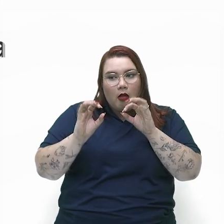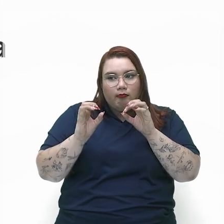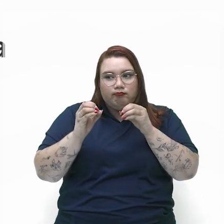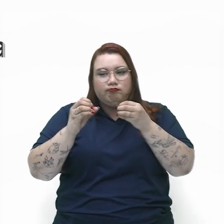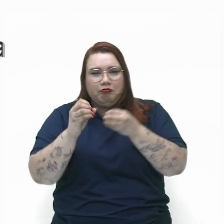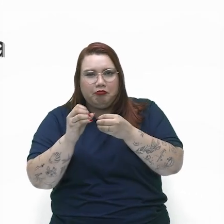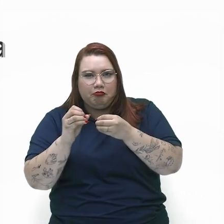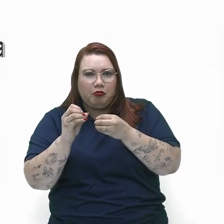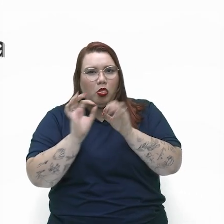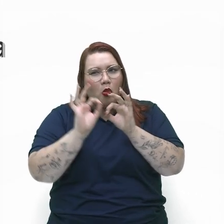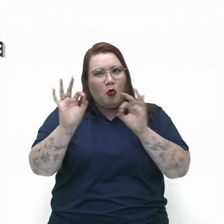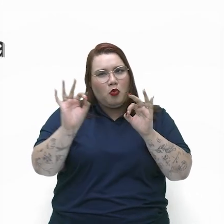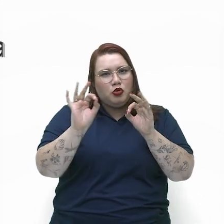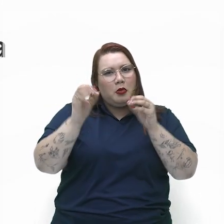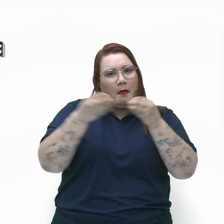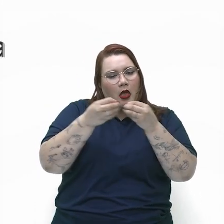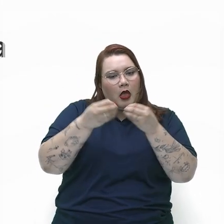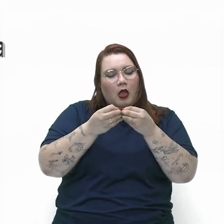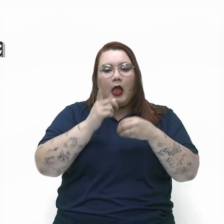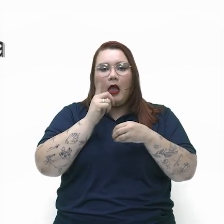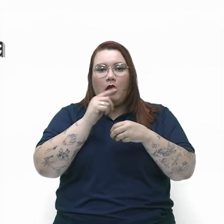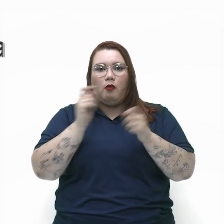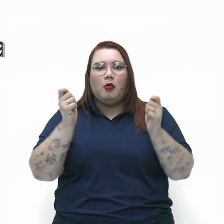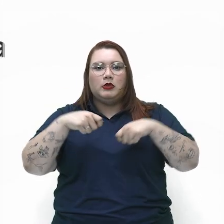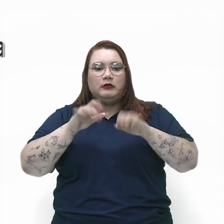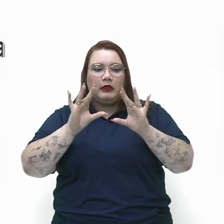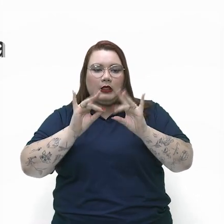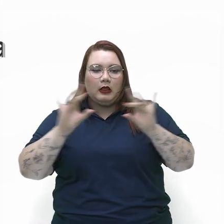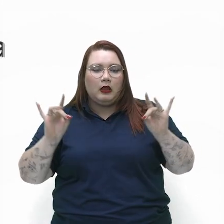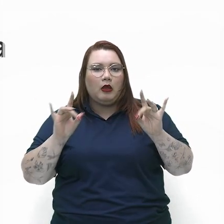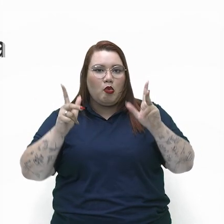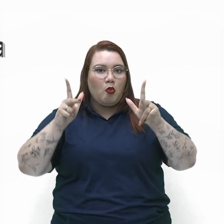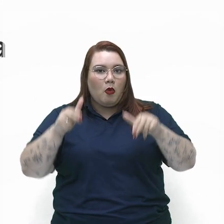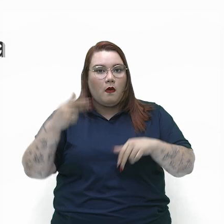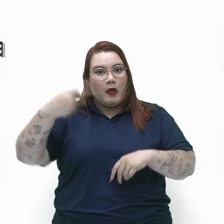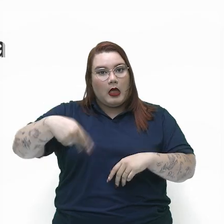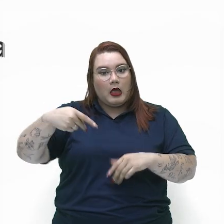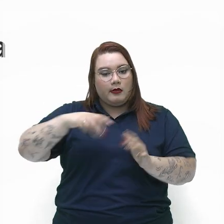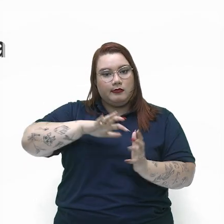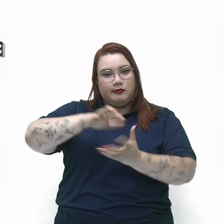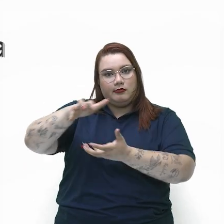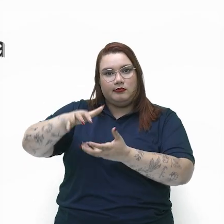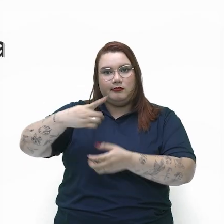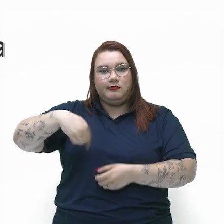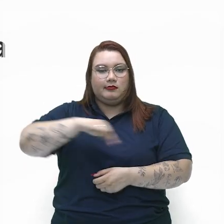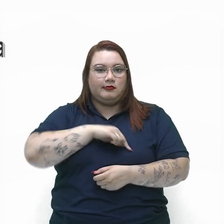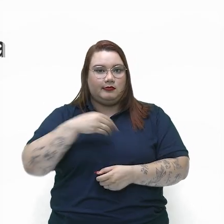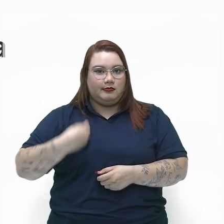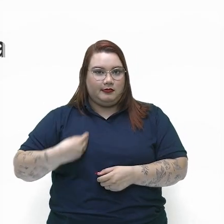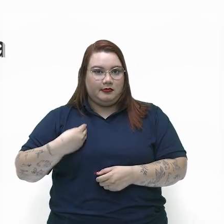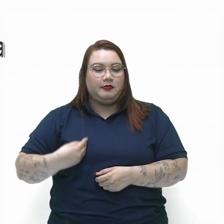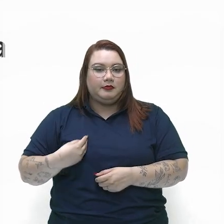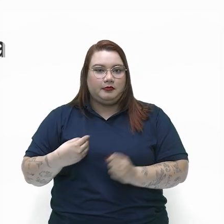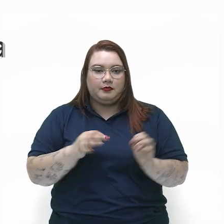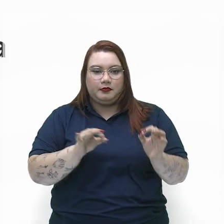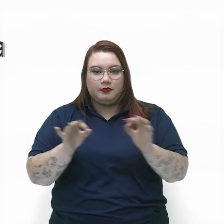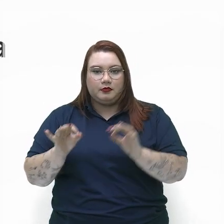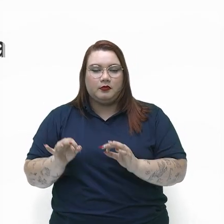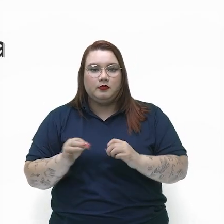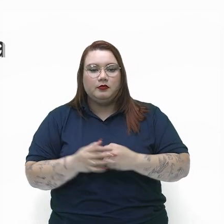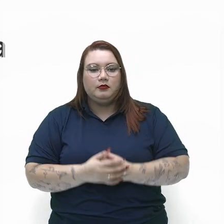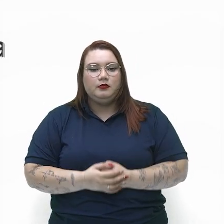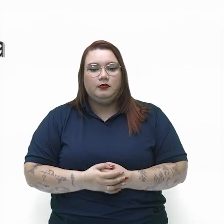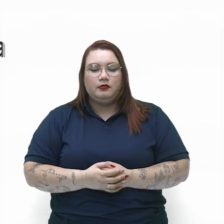certa seria aquela distância em que a água poderia ficar no seu estado líquido, como ocorre a distância do planeta Terra ao nosso